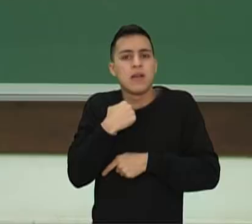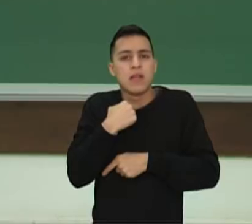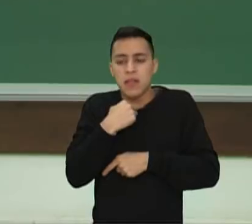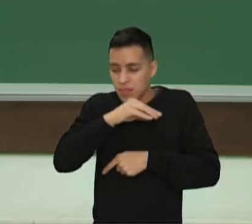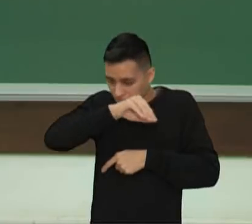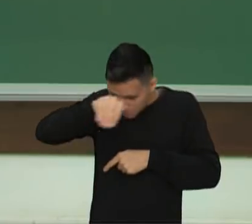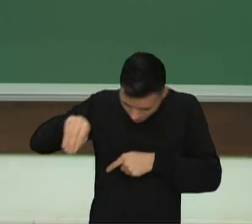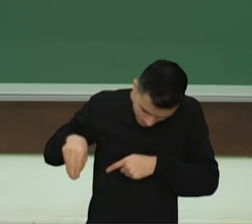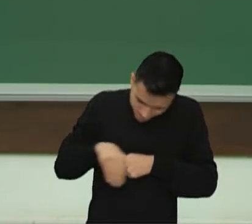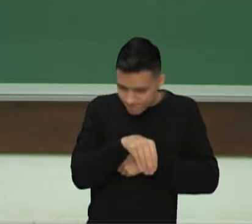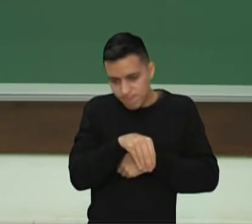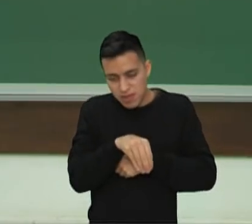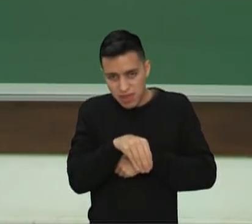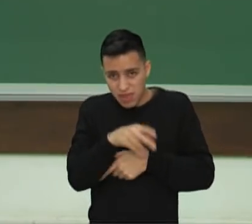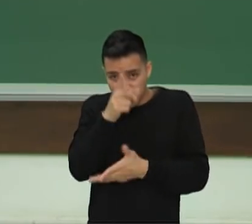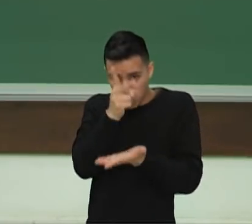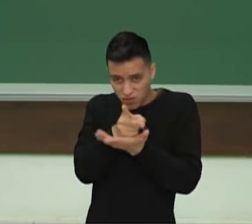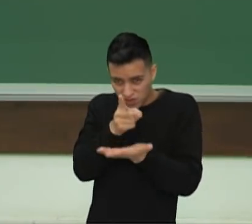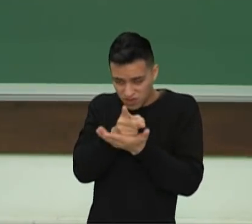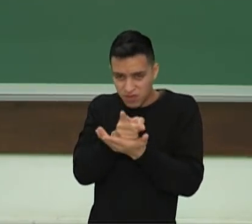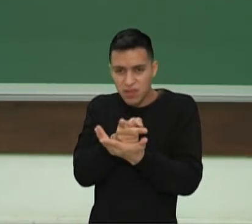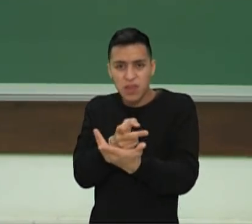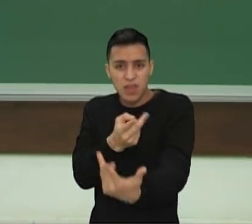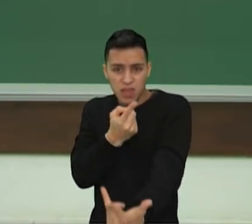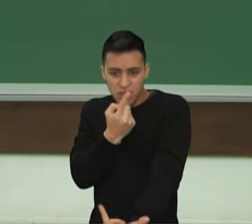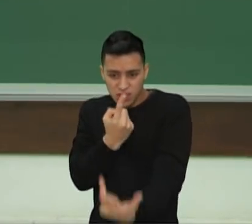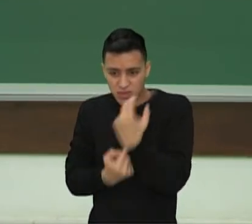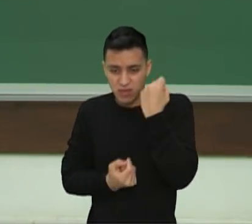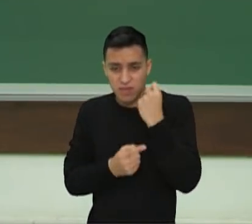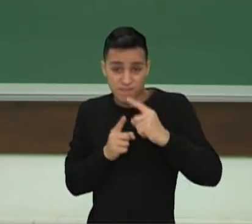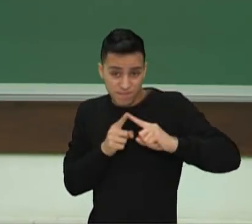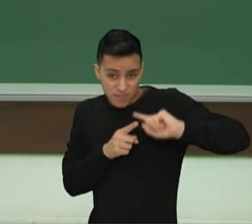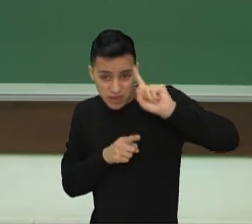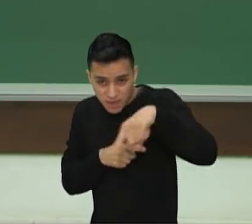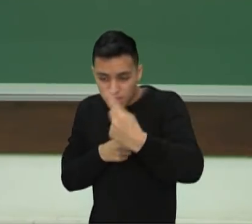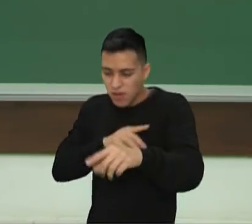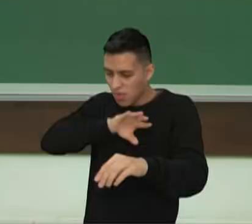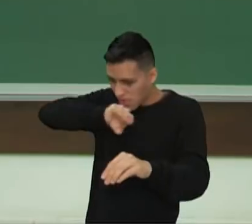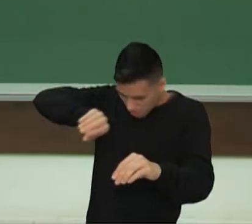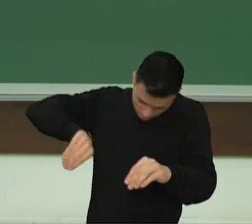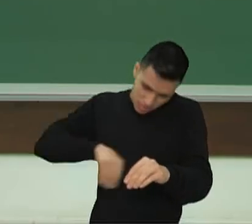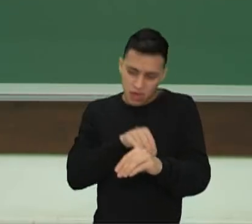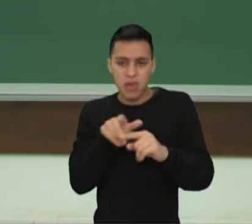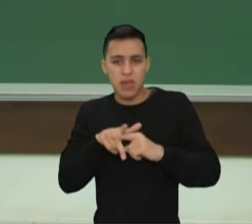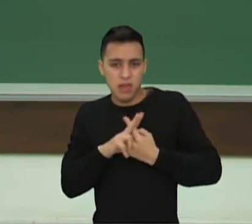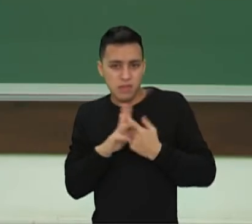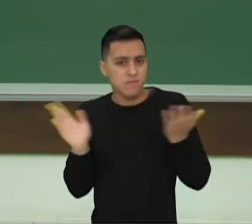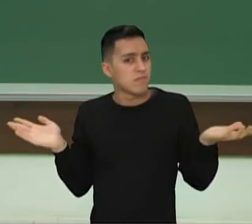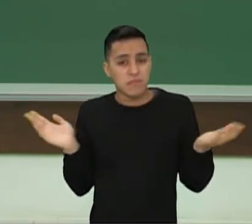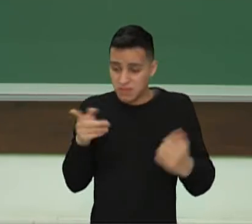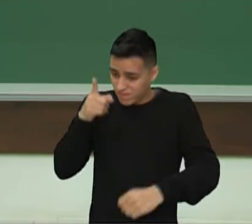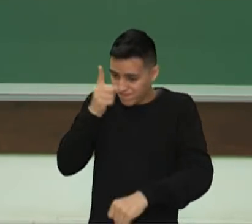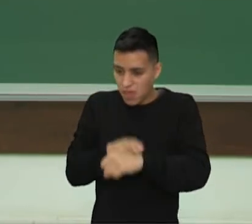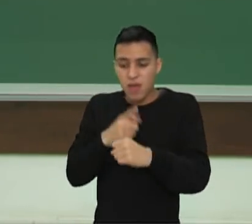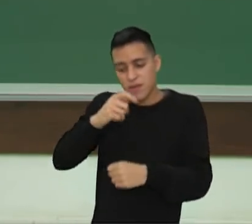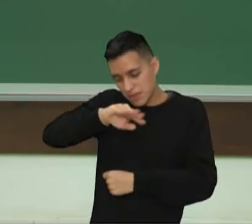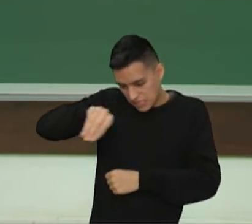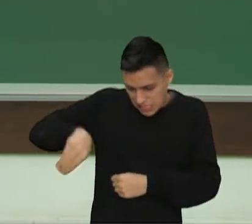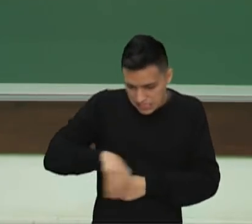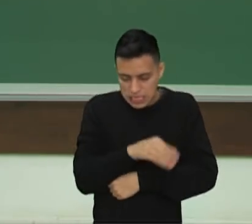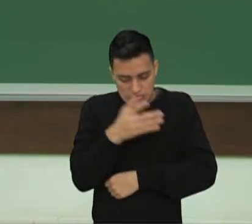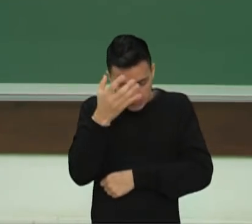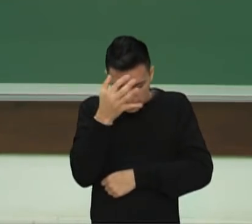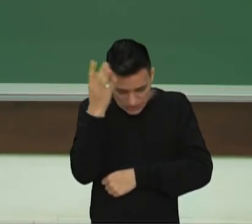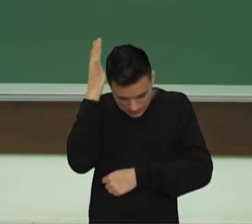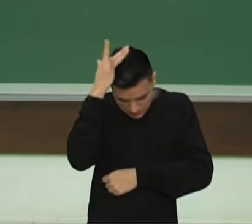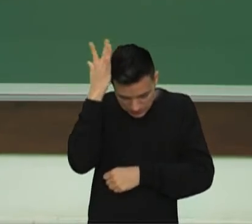Eu vou continuar, ou o meu adversário vai continuar a jogada para na outra jogada eu arrumar essa partida? Não, eu preciso consertar